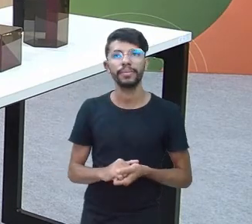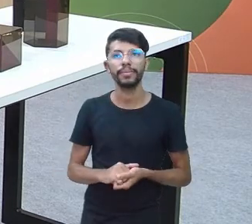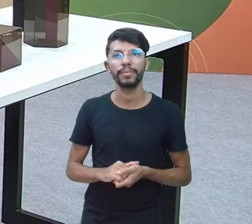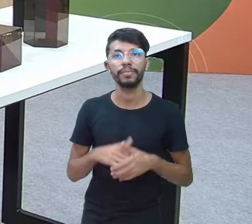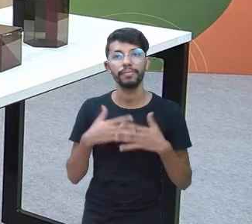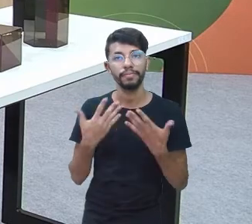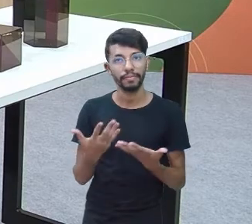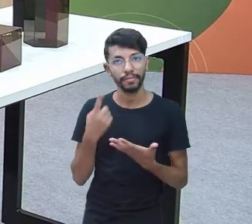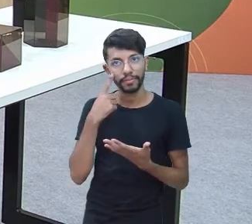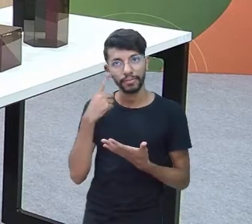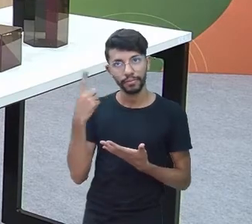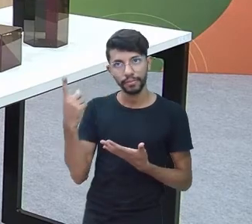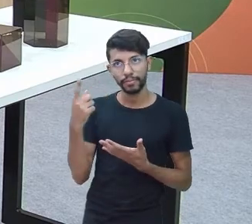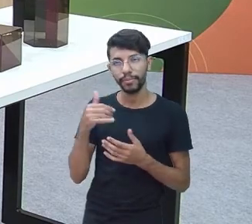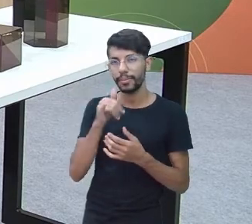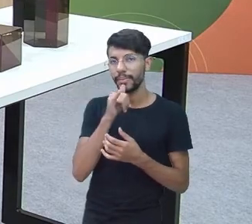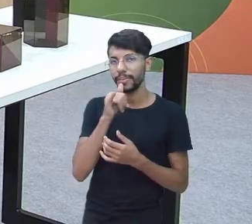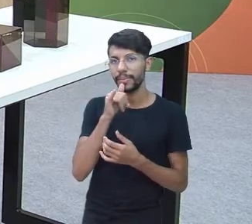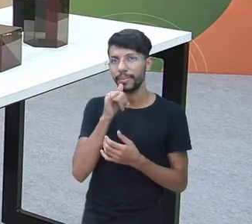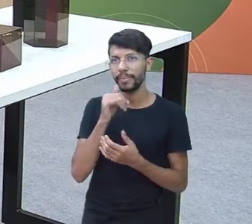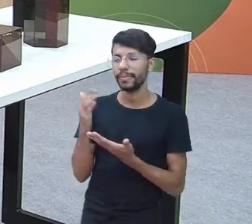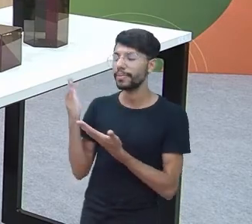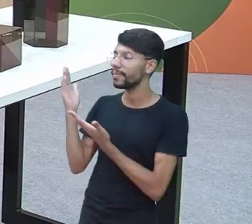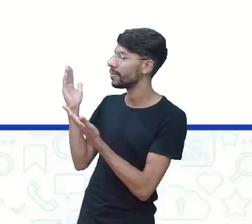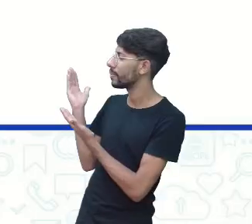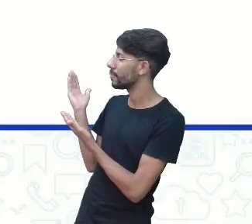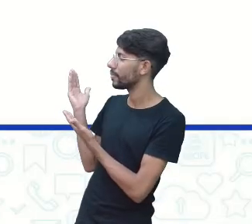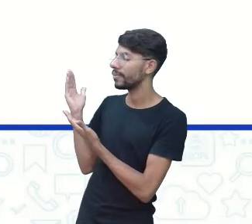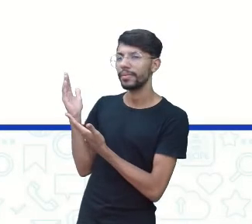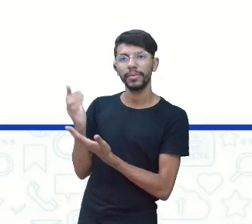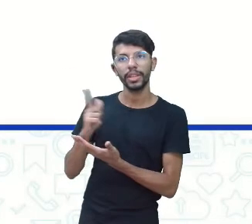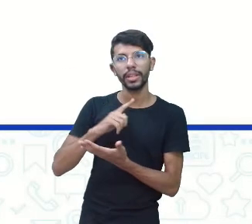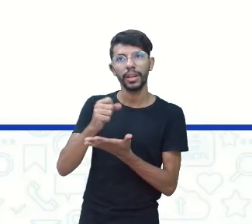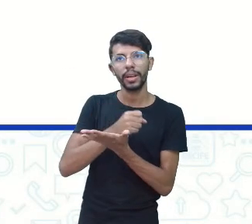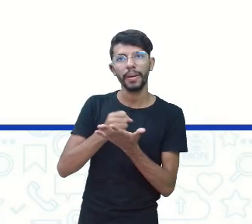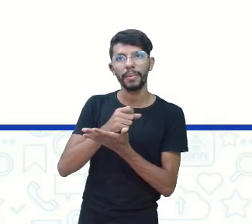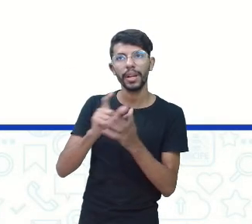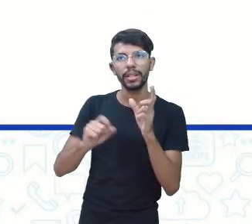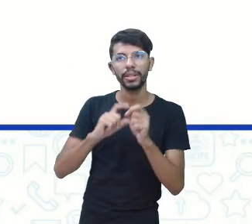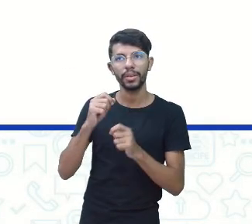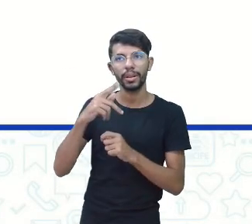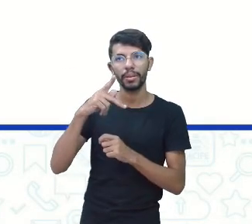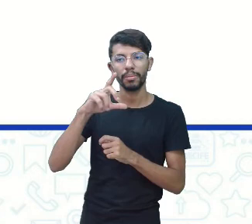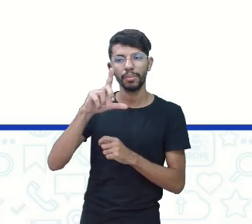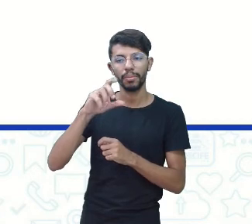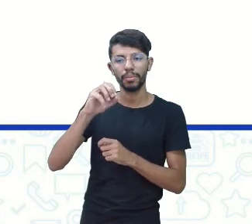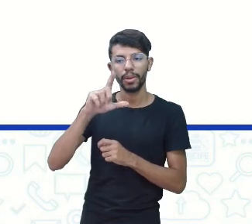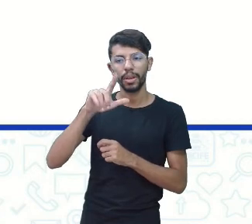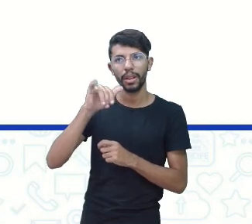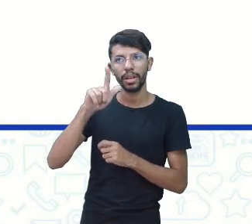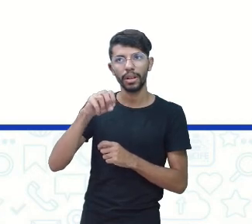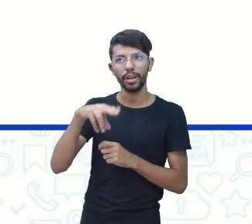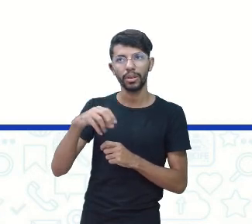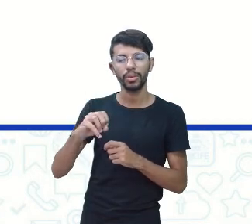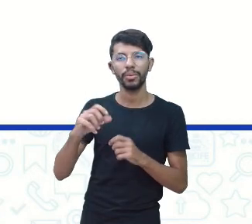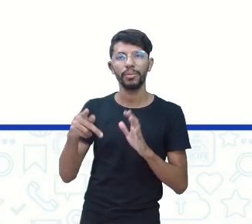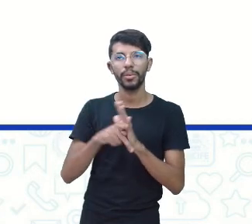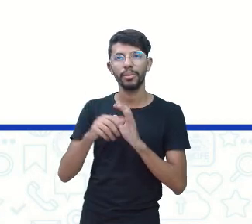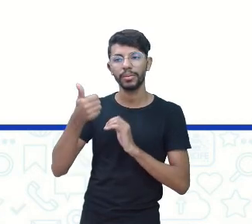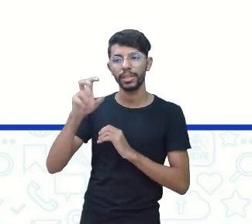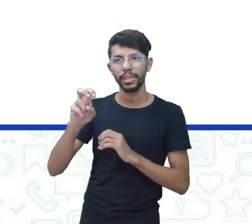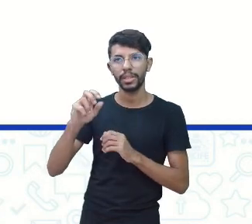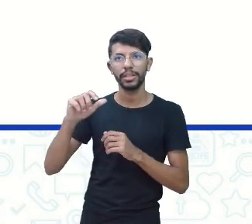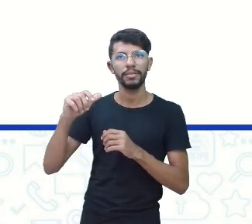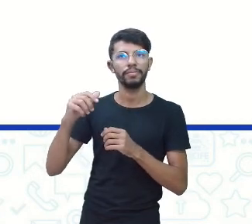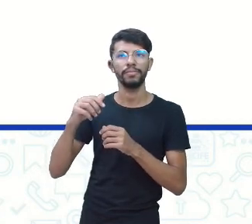Então, vamos aqui, ó, de olho no exemplo, né? Um prisma tem como base um polígono de 15 lados. Quantos vértices, faces e arestas